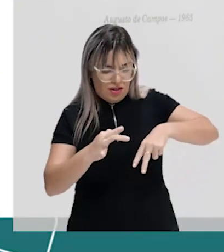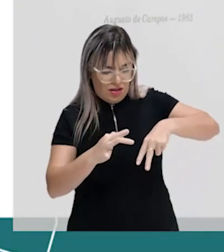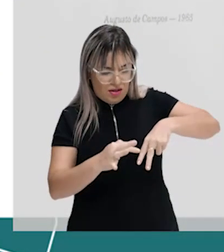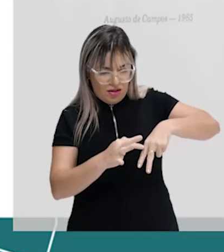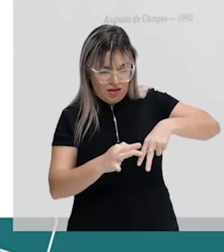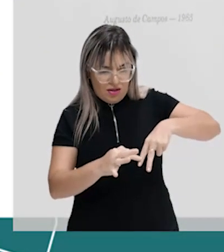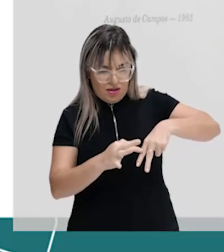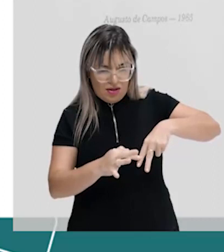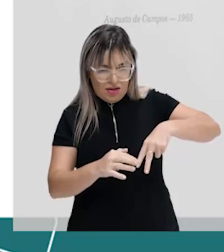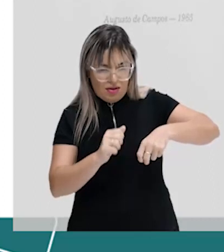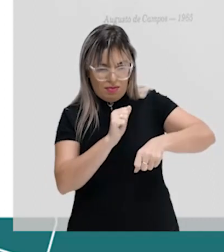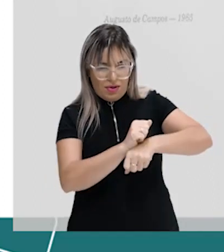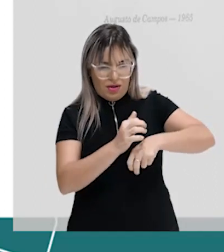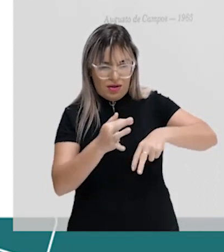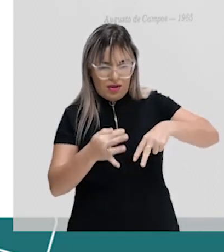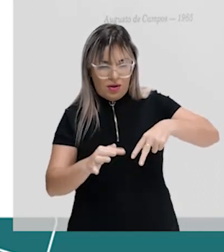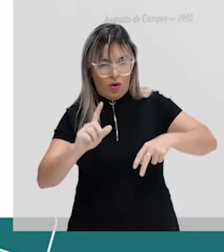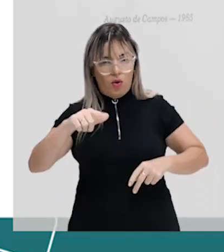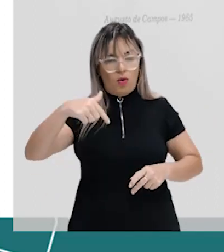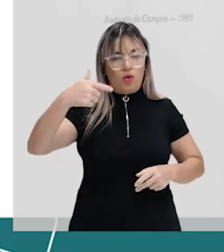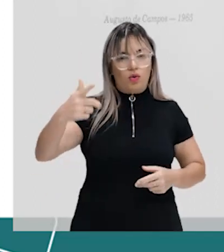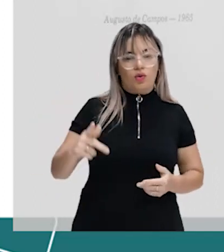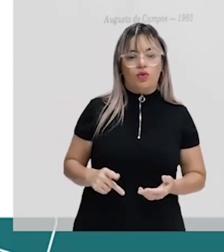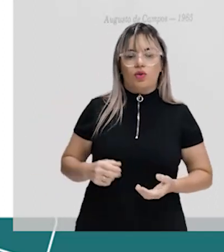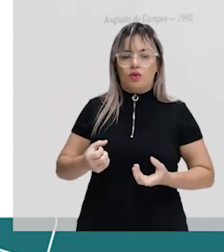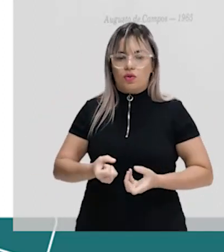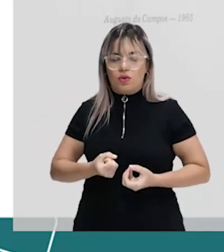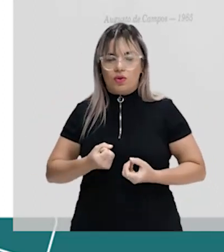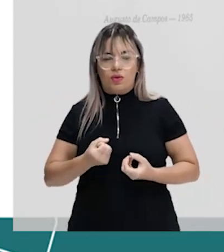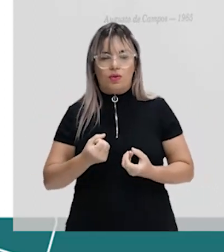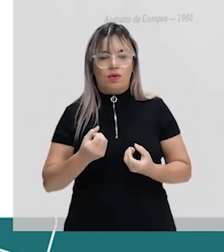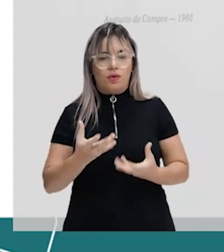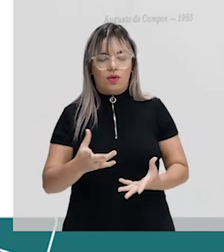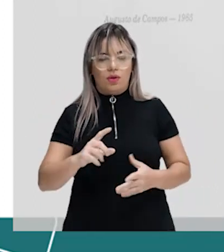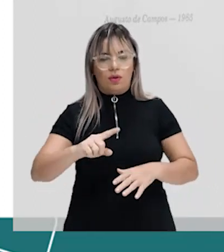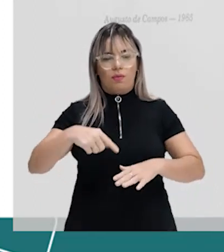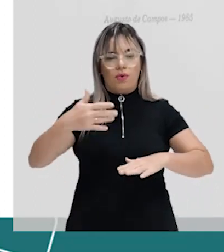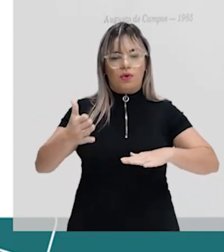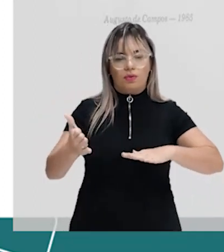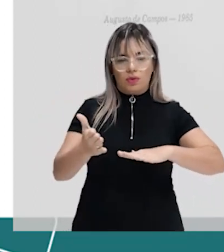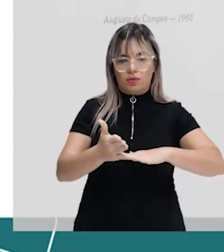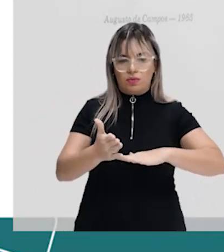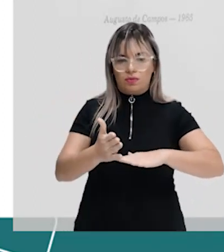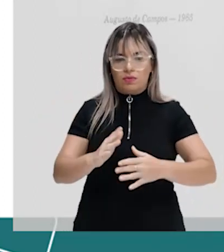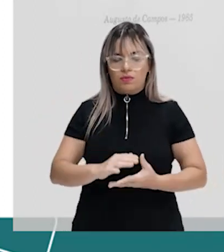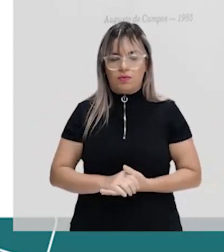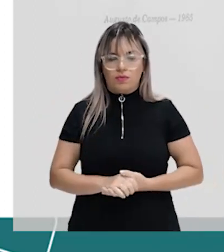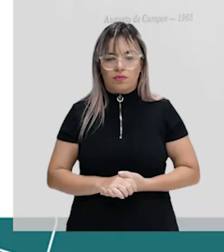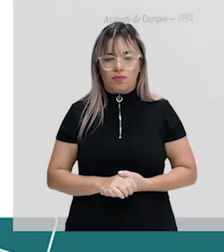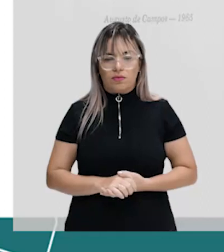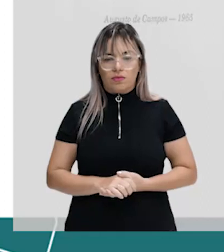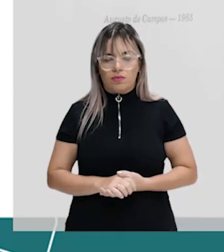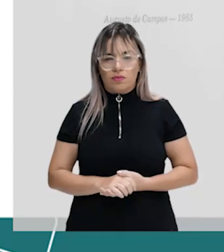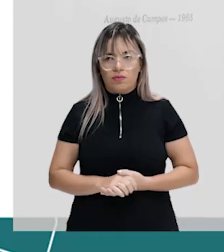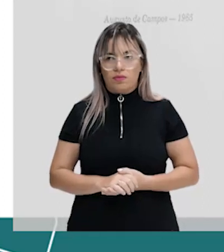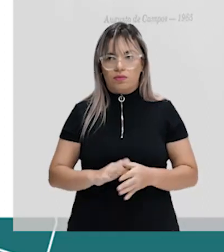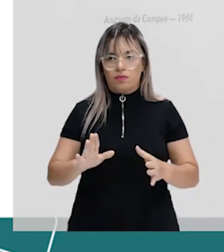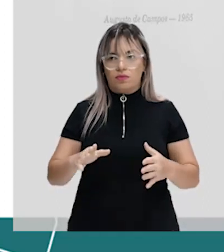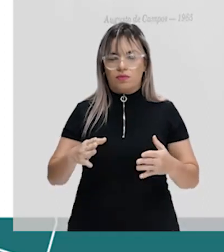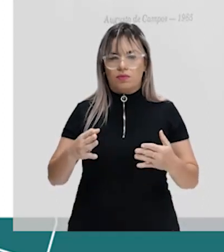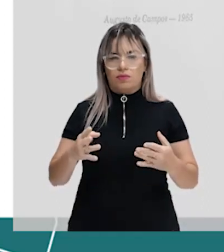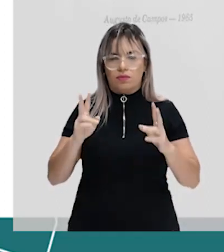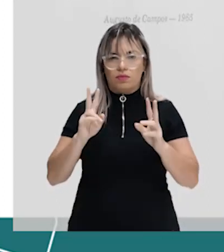Outro tipo de poema dos dias atuais, que é a pós-modernista. Você observa aí na sua tela a